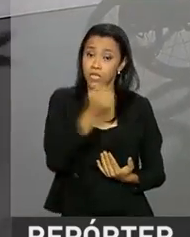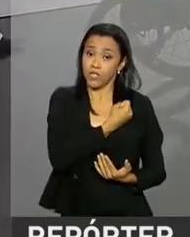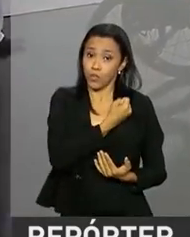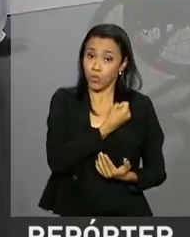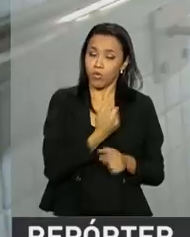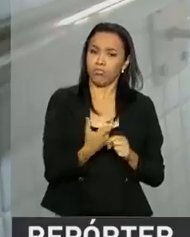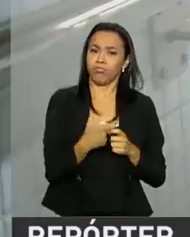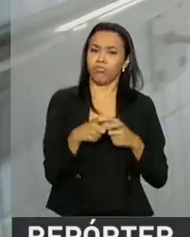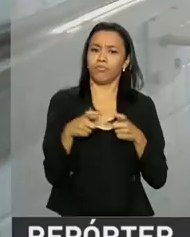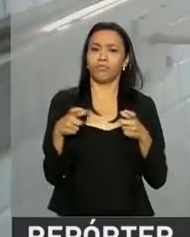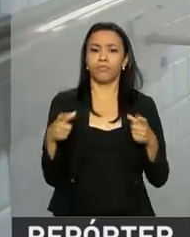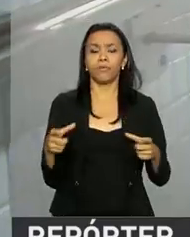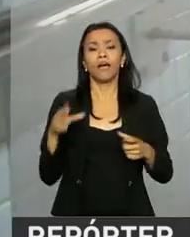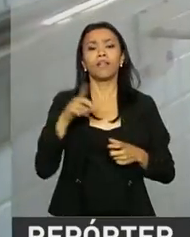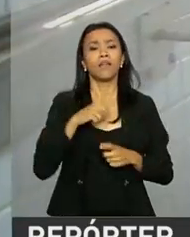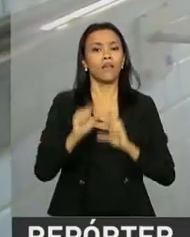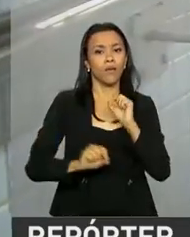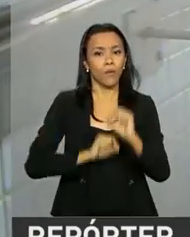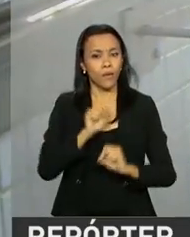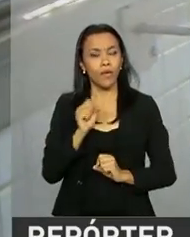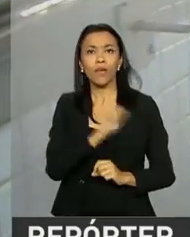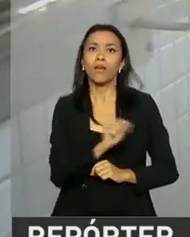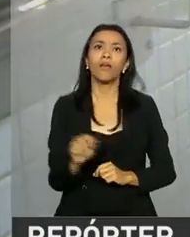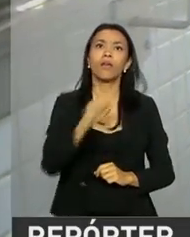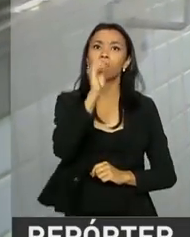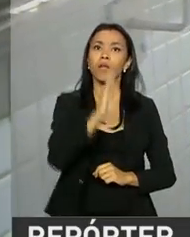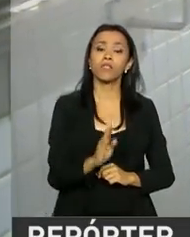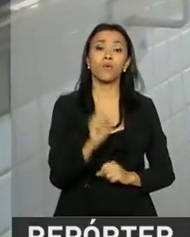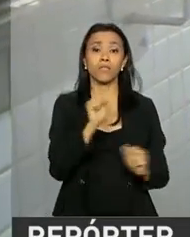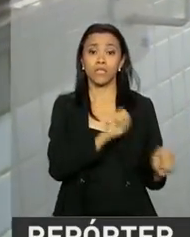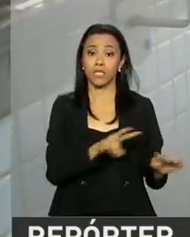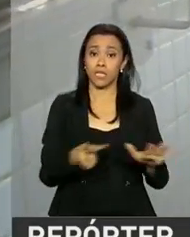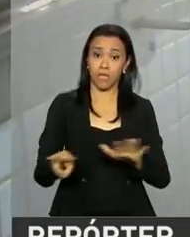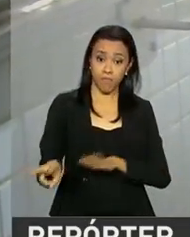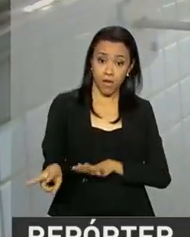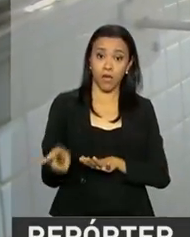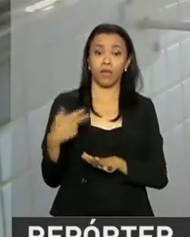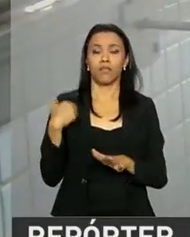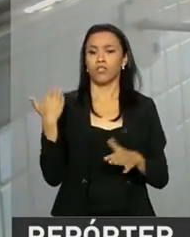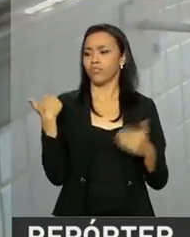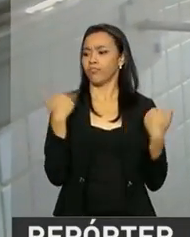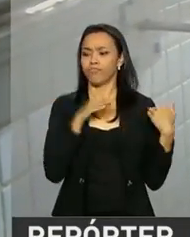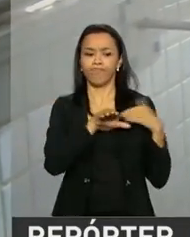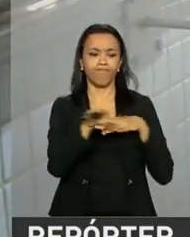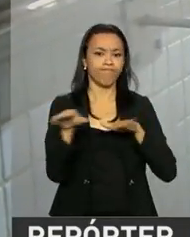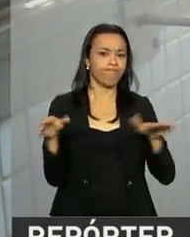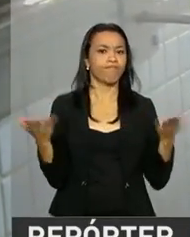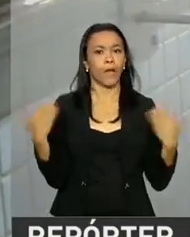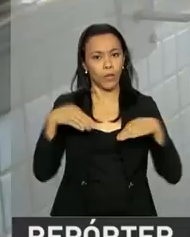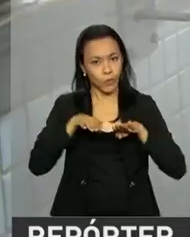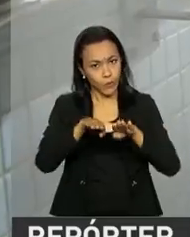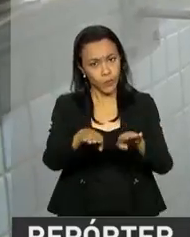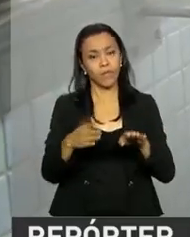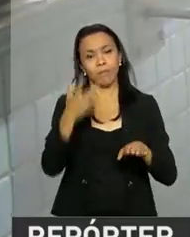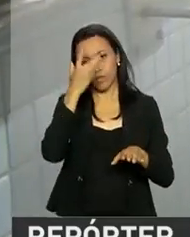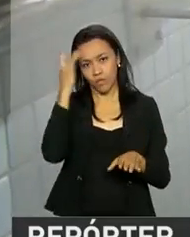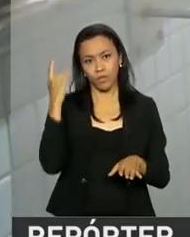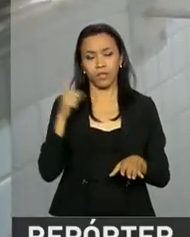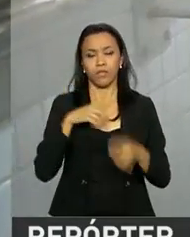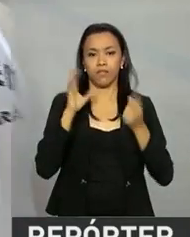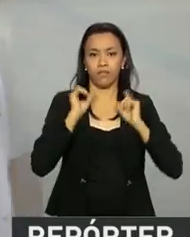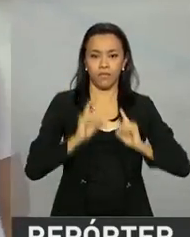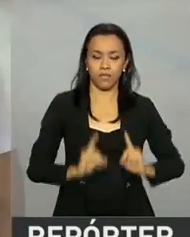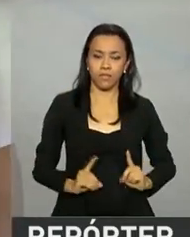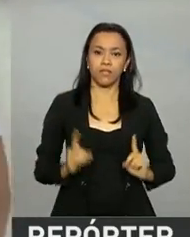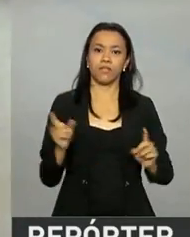continue crescendo, está sendo realizada em todo o país a Semana de Mobilização para a Inclusão de Pessoas com